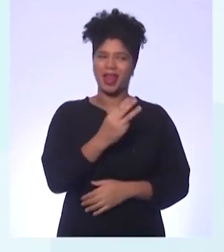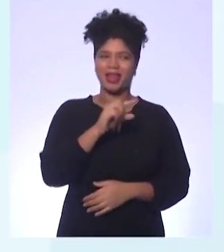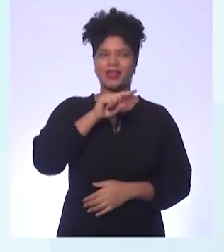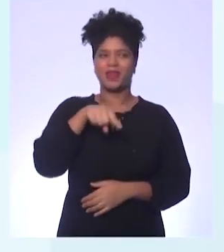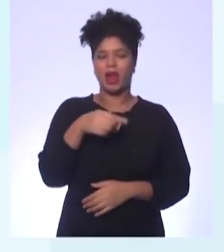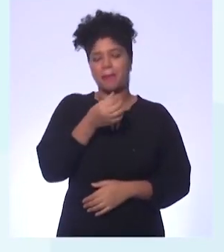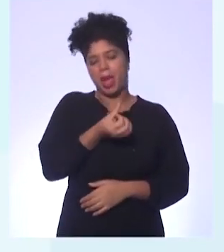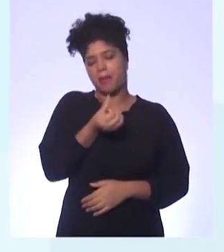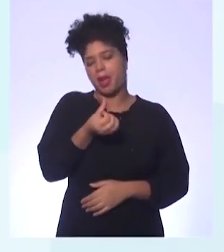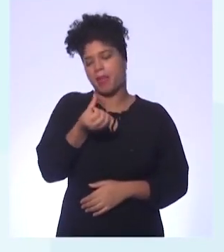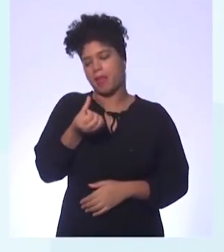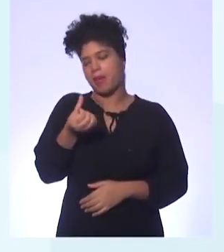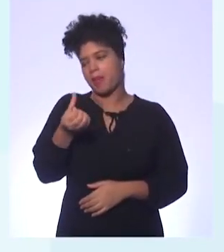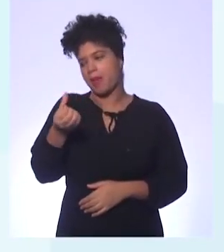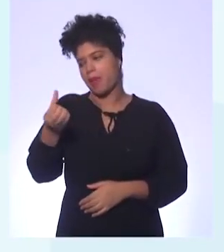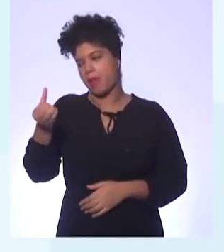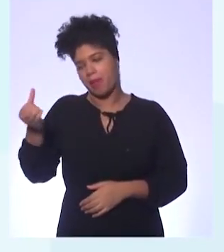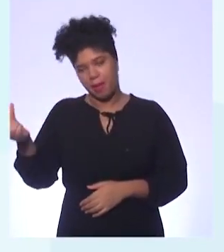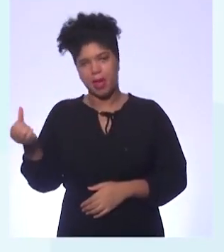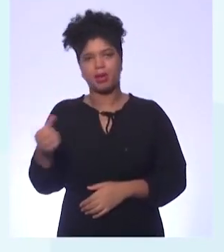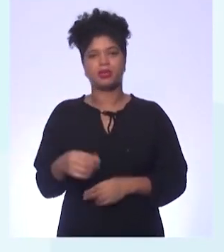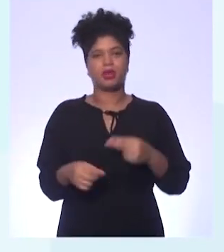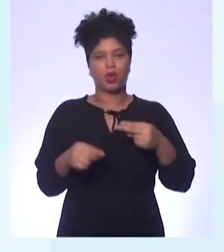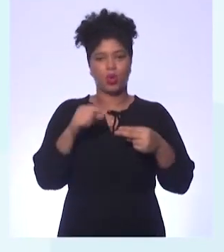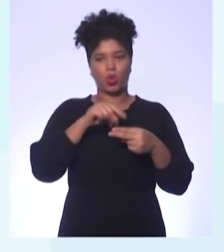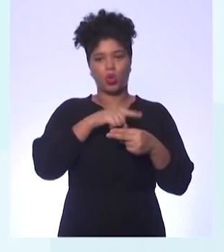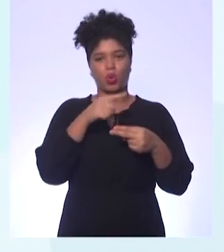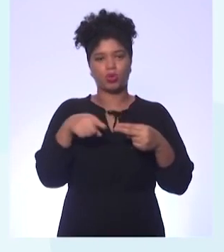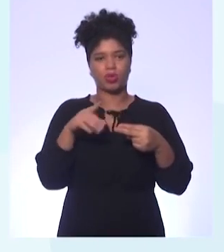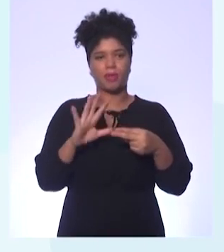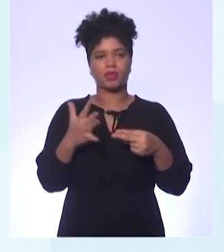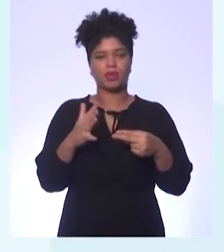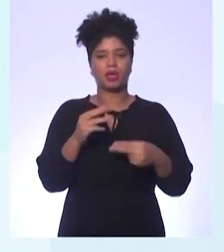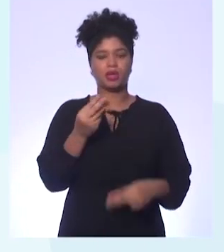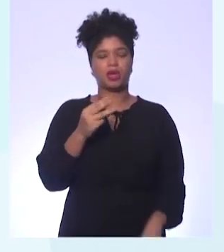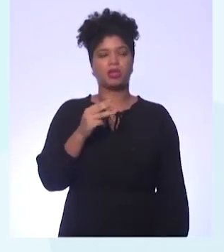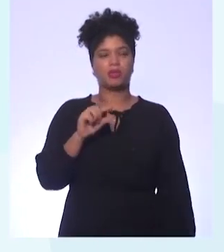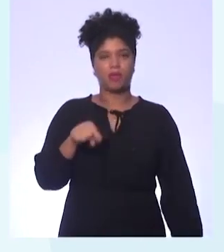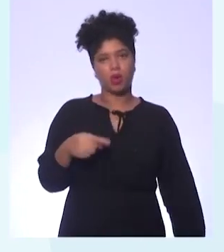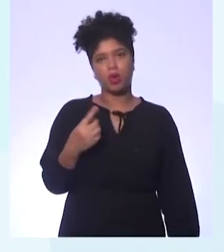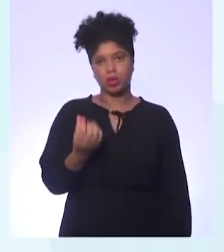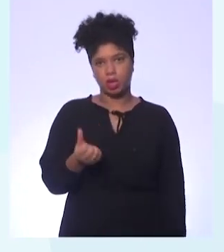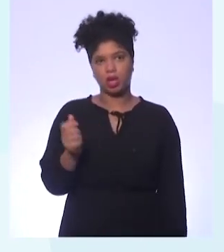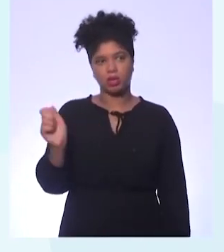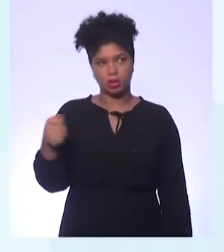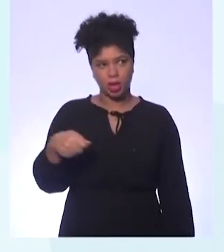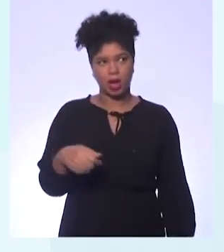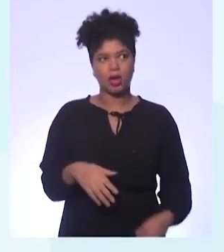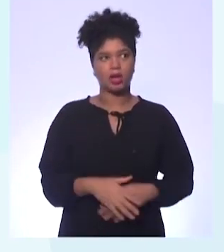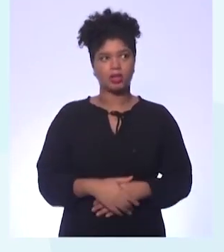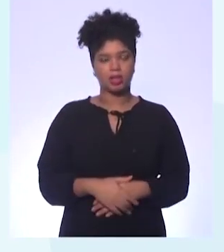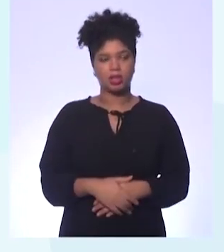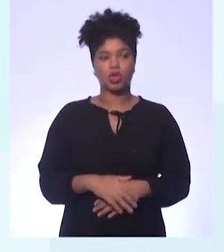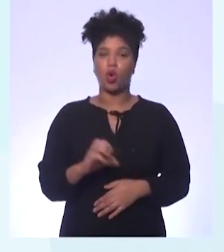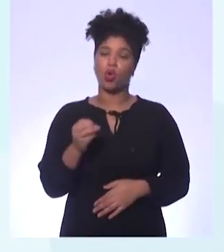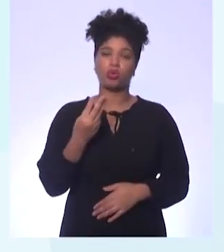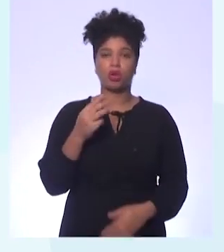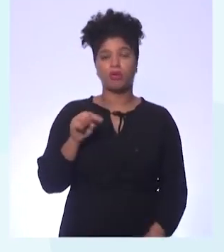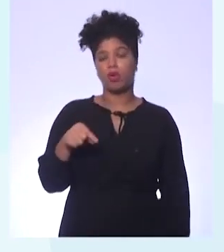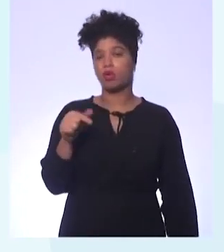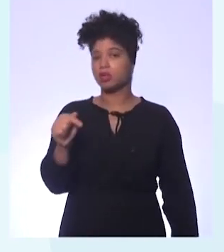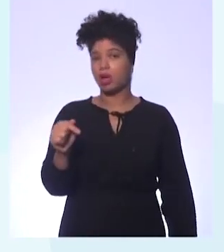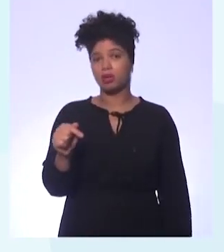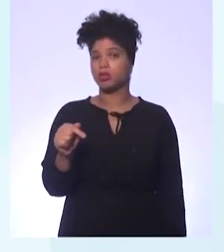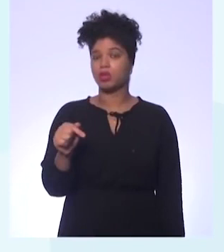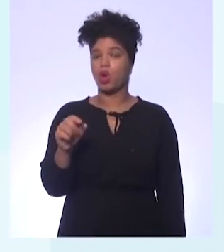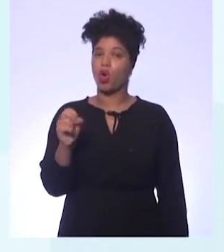3,66666, que é uma dízima periódica. A gente pode falar aproximadamente 3,6 voltas, ou pode arredondar para 3,7, ou até